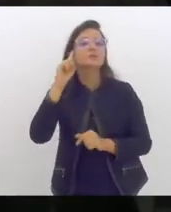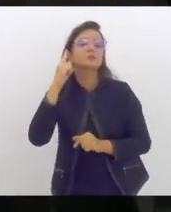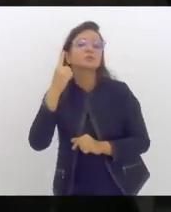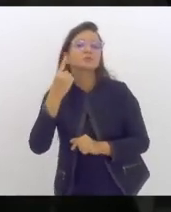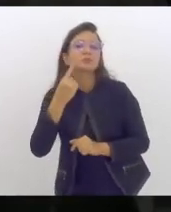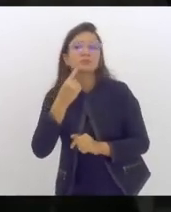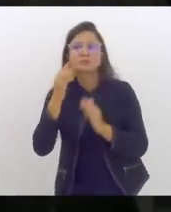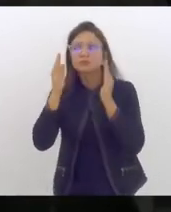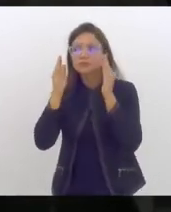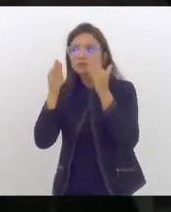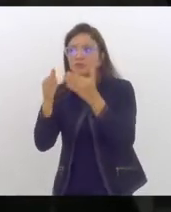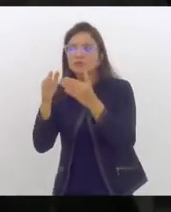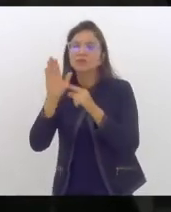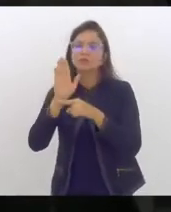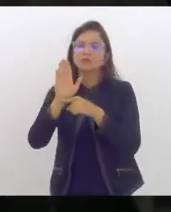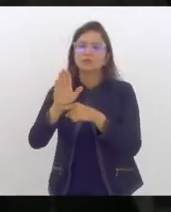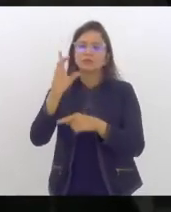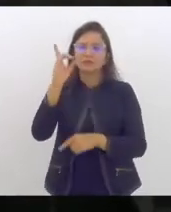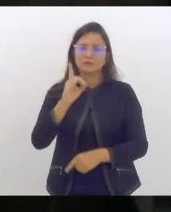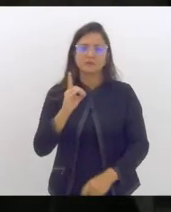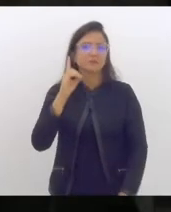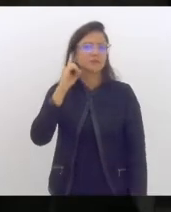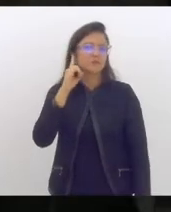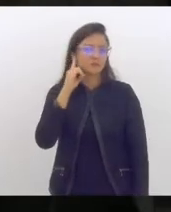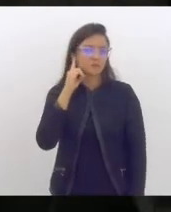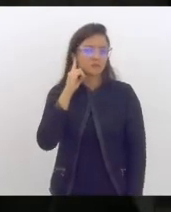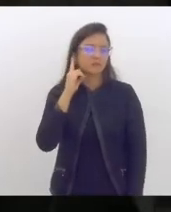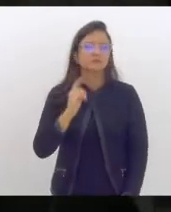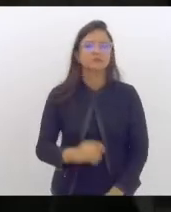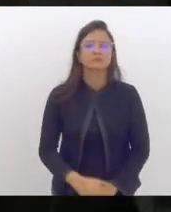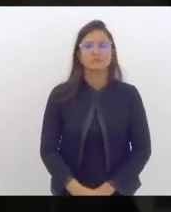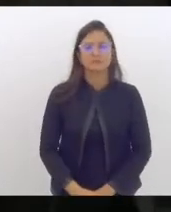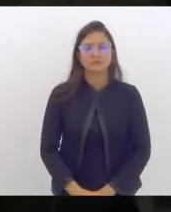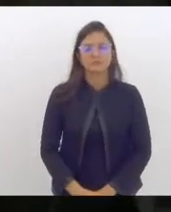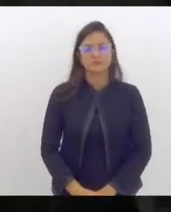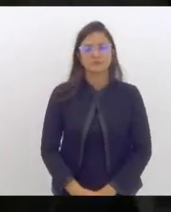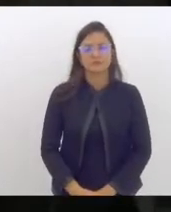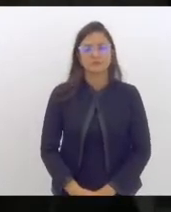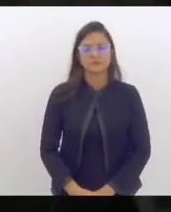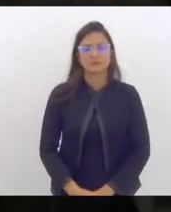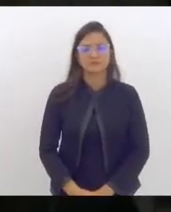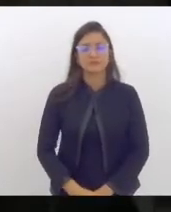deficientes auditivos. Senhora presidente,